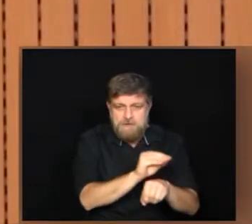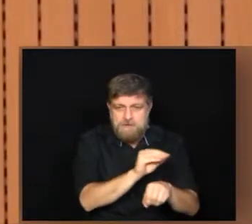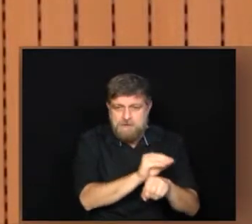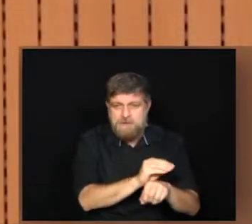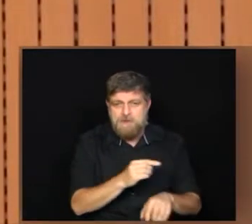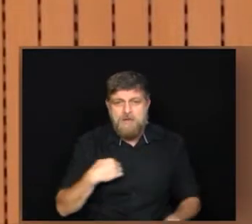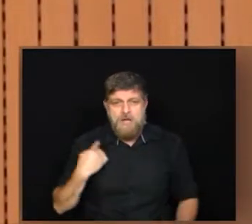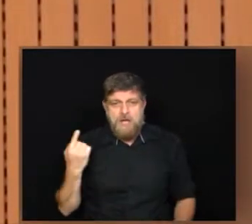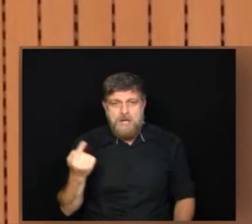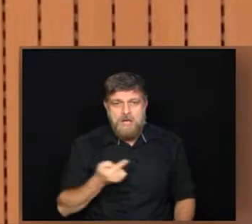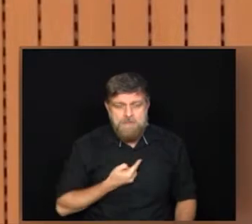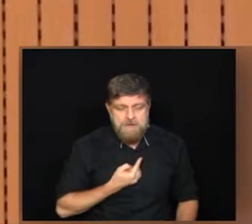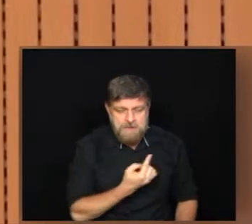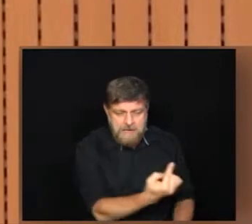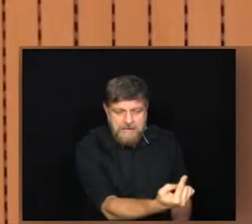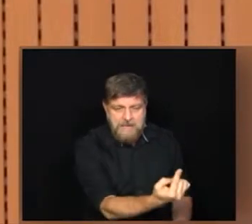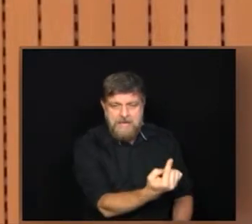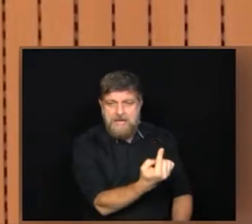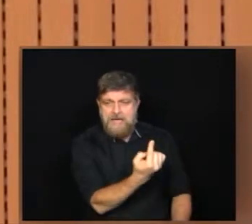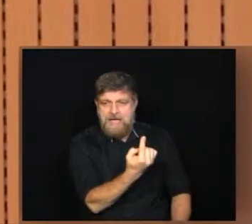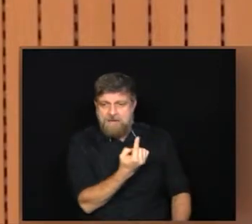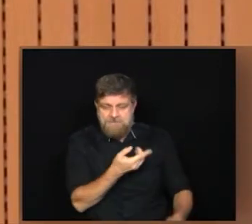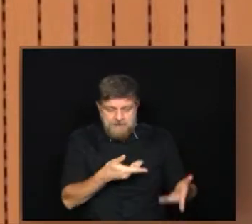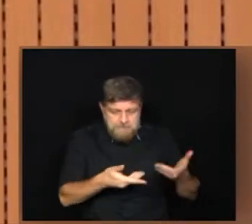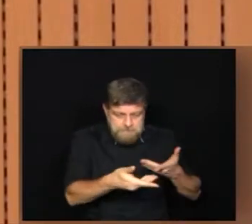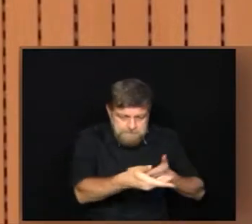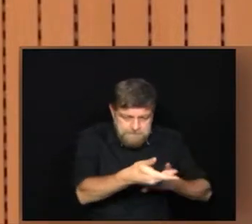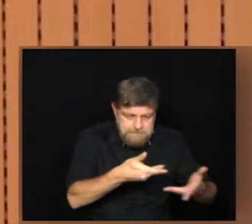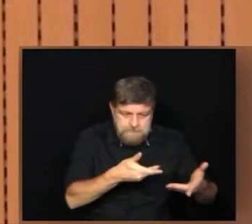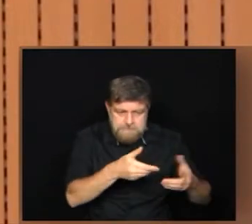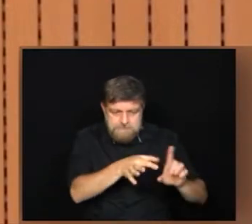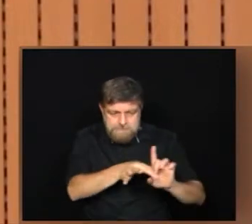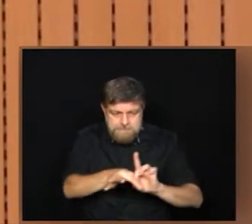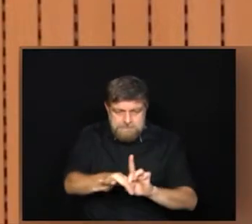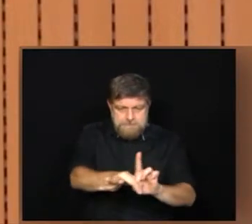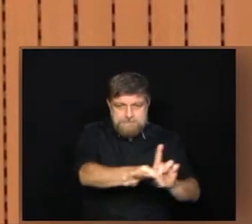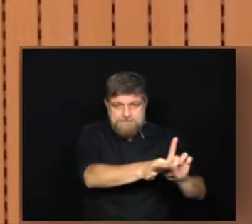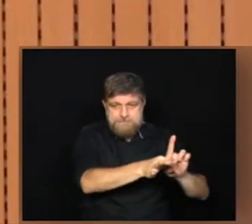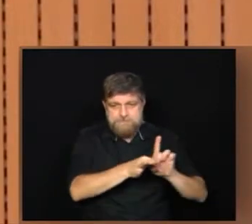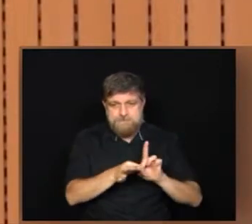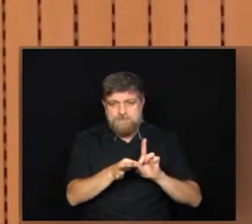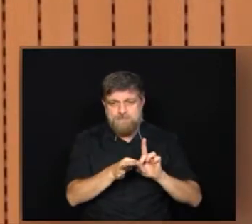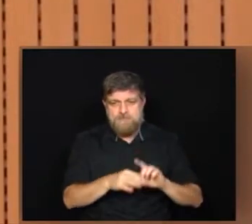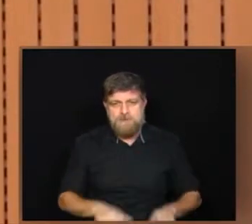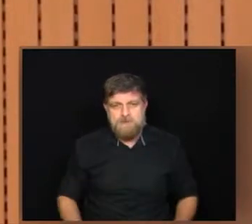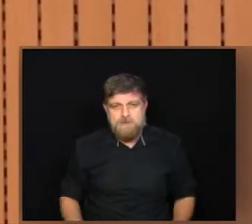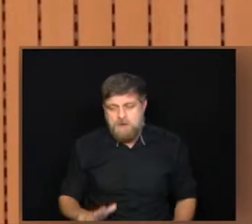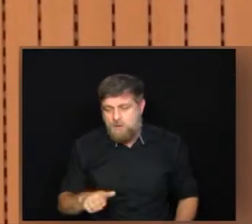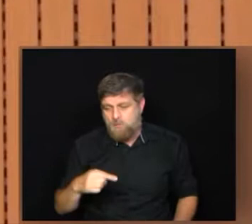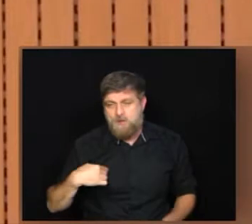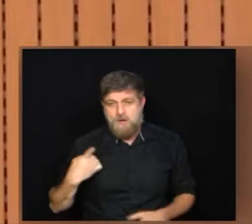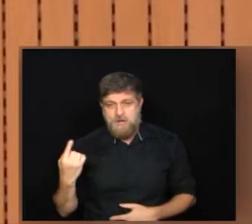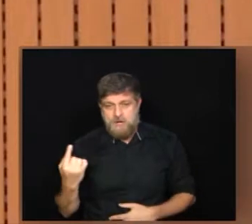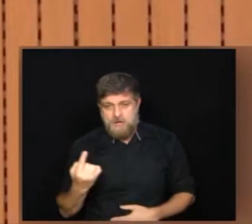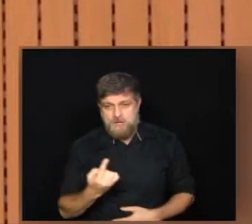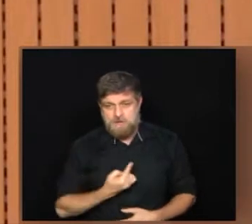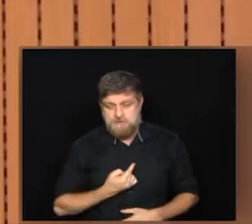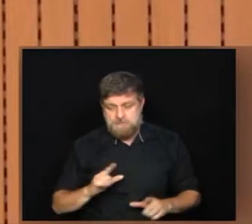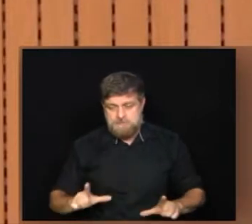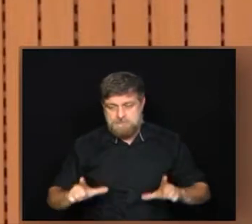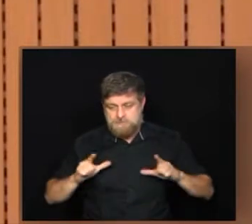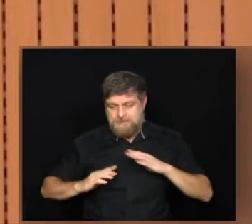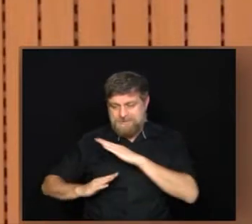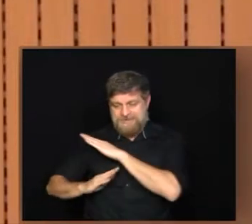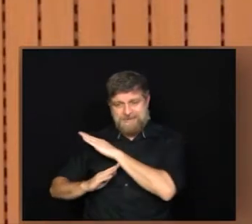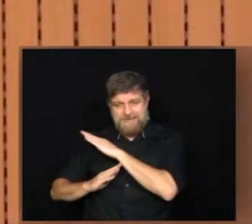que eles venham para nós, que eles cheguem, venham. Que quando nós estivermos aqui nessa